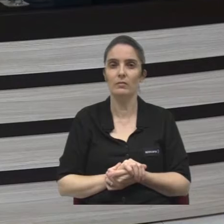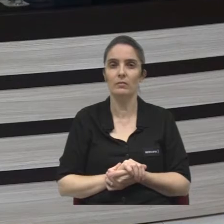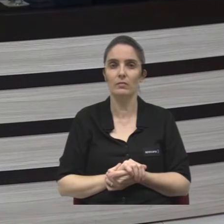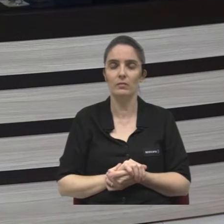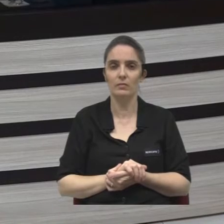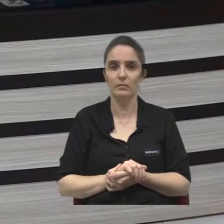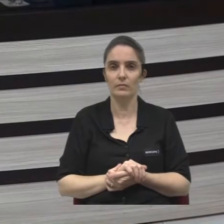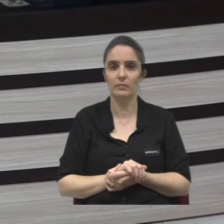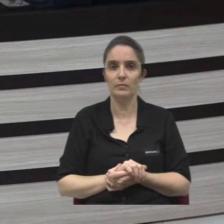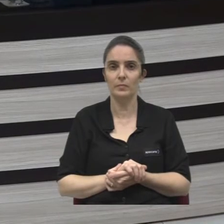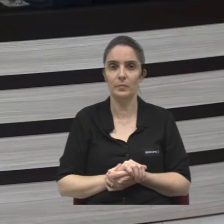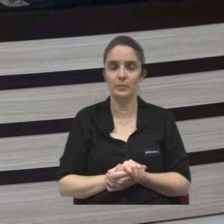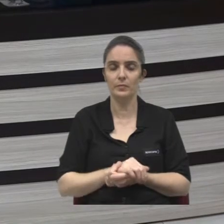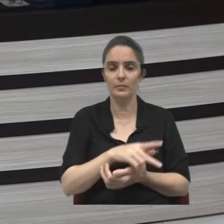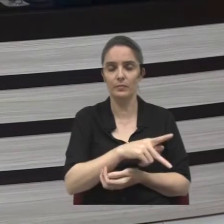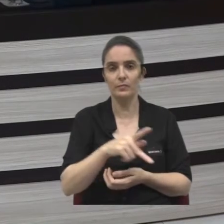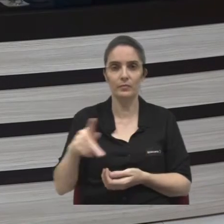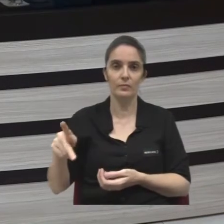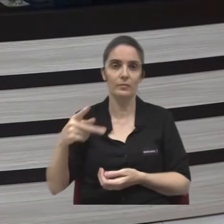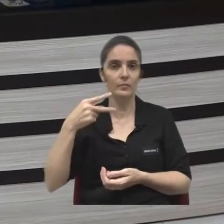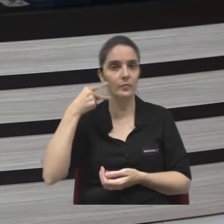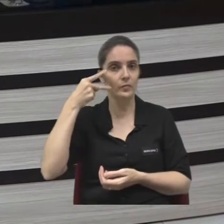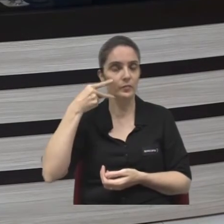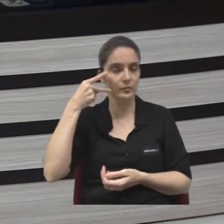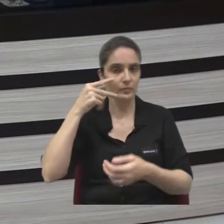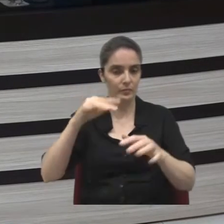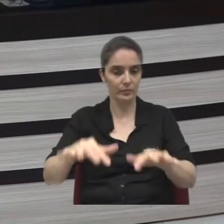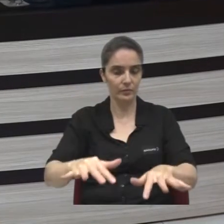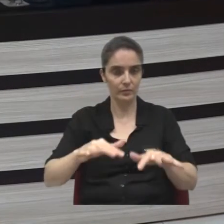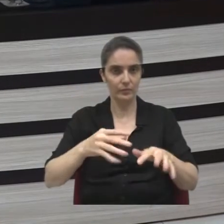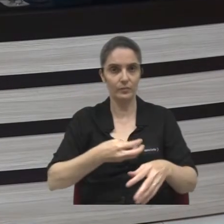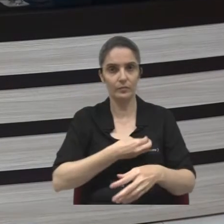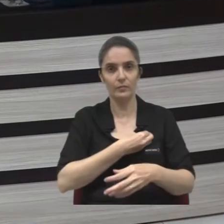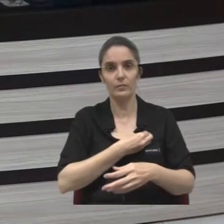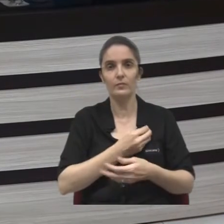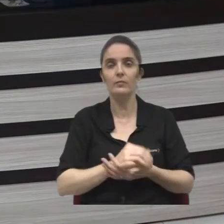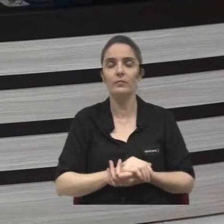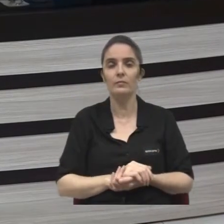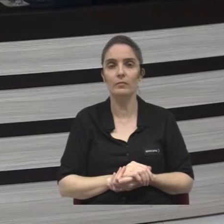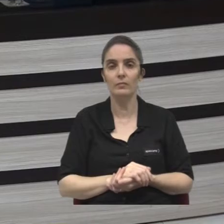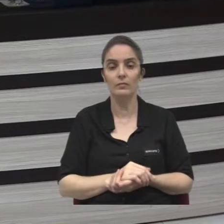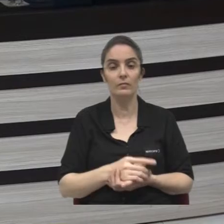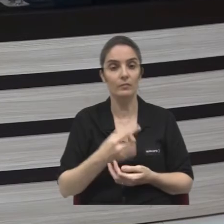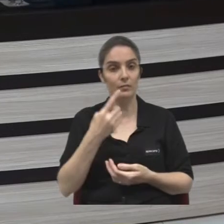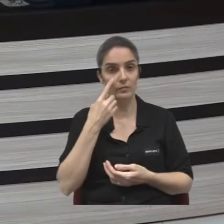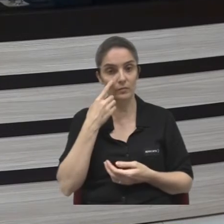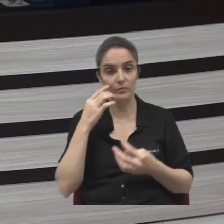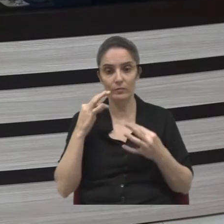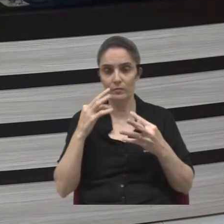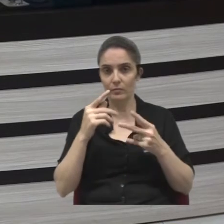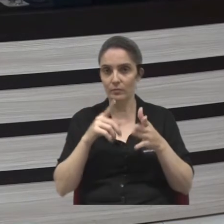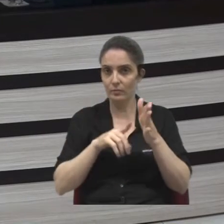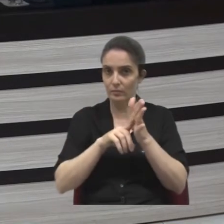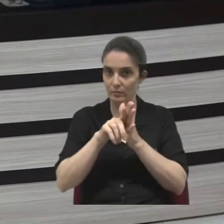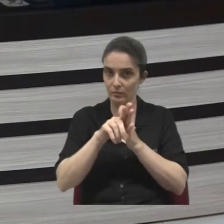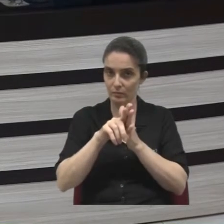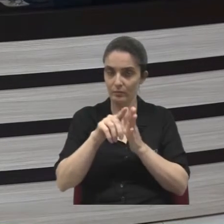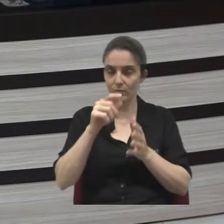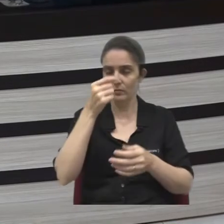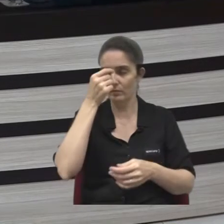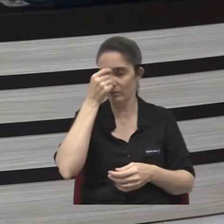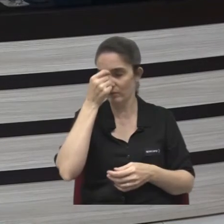Senhor presidente, nobres pares, plateia presente, eu estive verificando todos os requerimentos do nobre